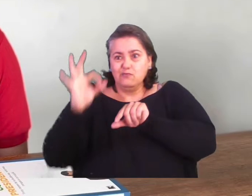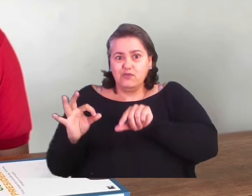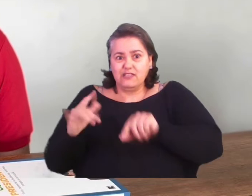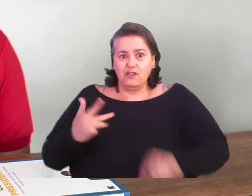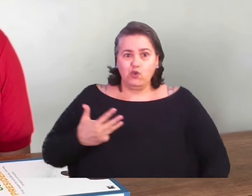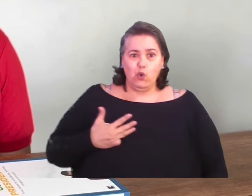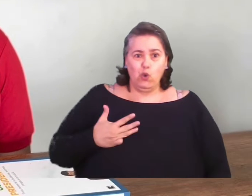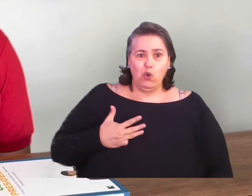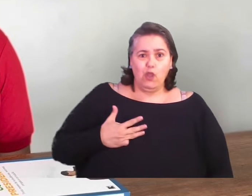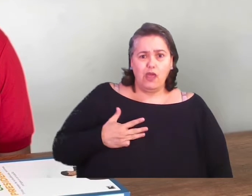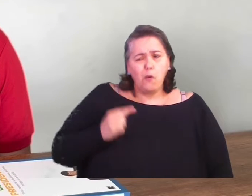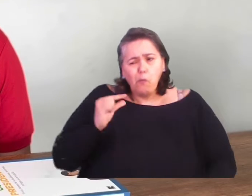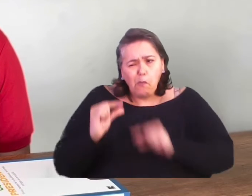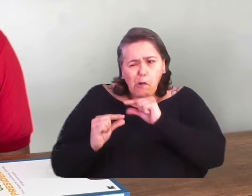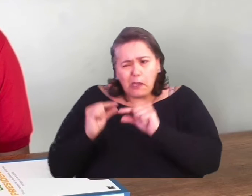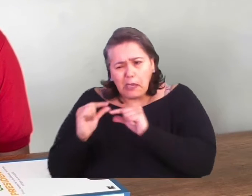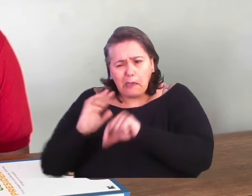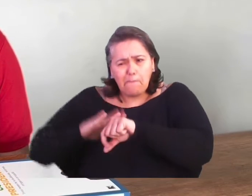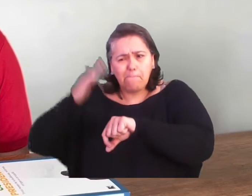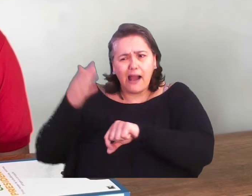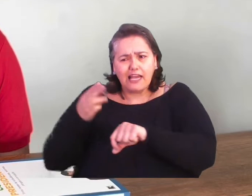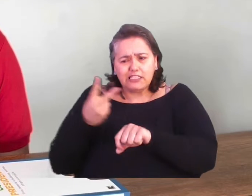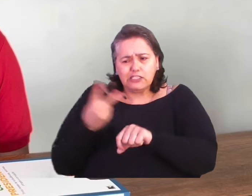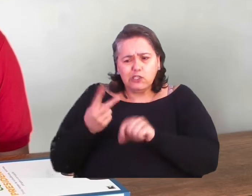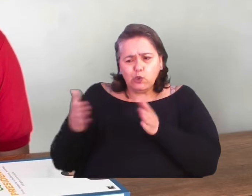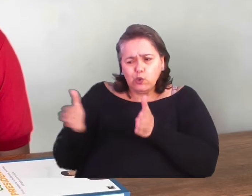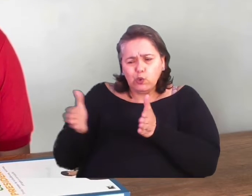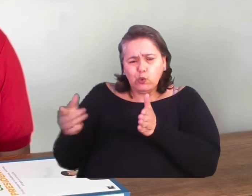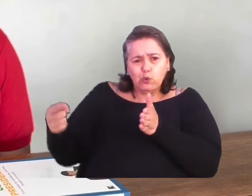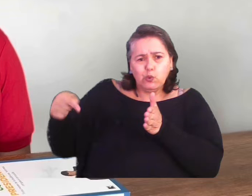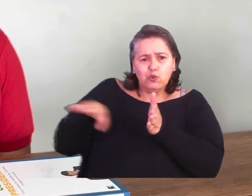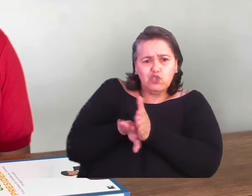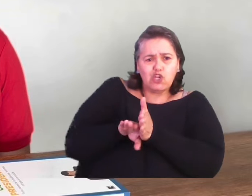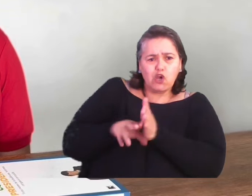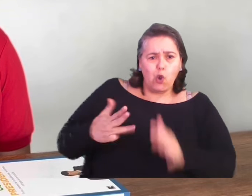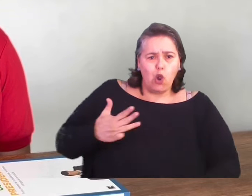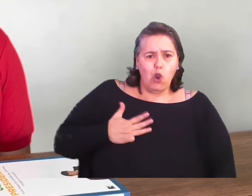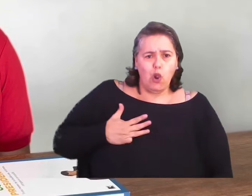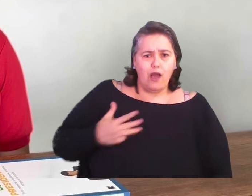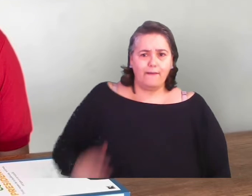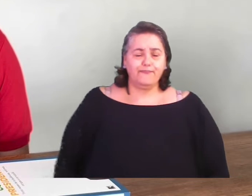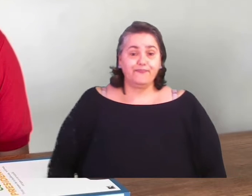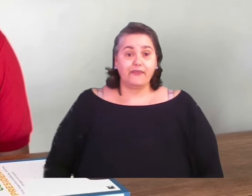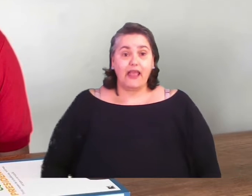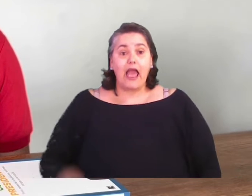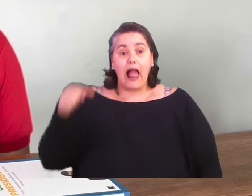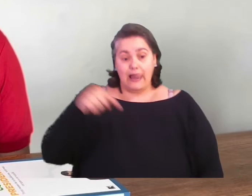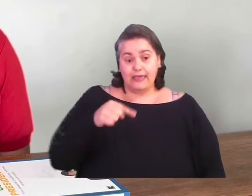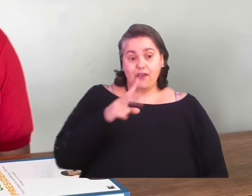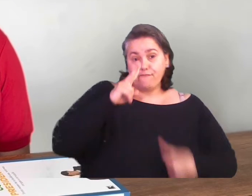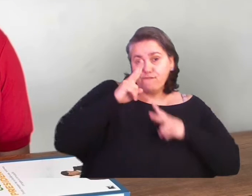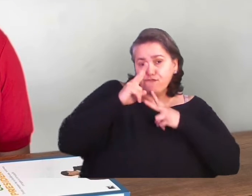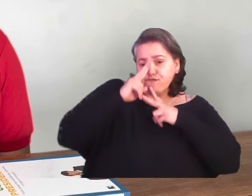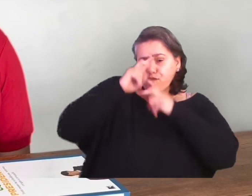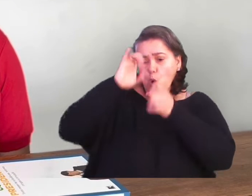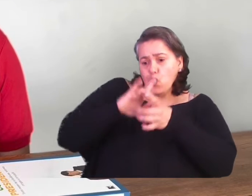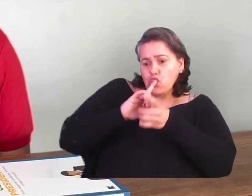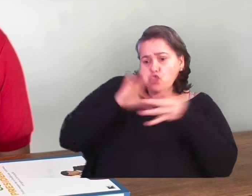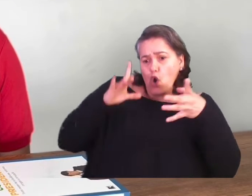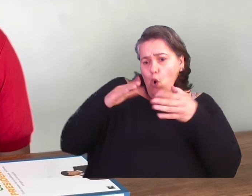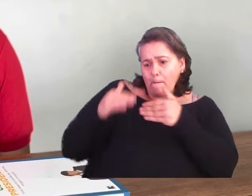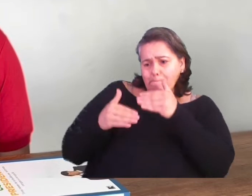Lula com alguns décimos a mais foi para o segundo turno. E ali então, forças democráticas, forças do